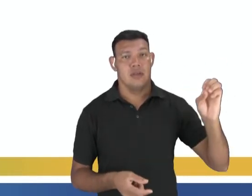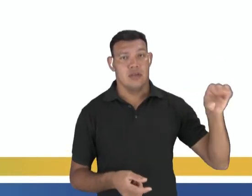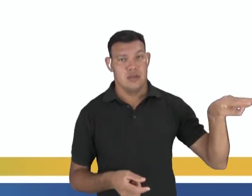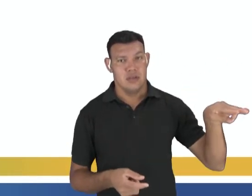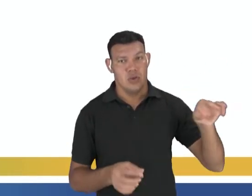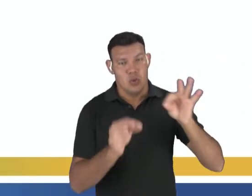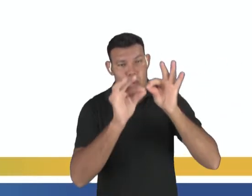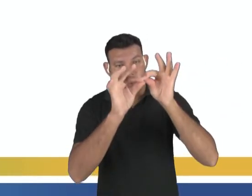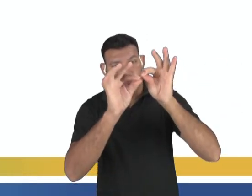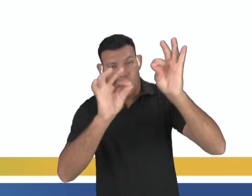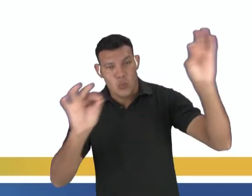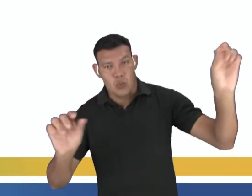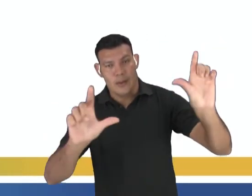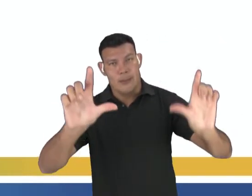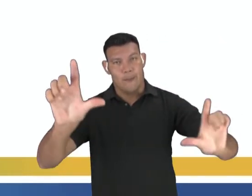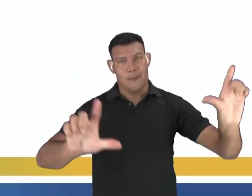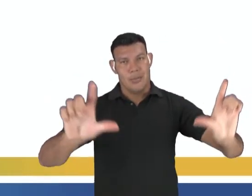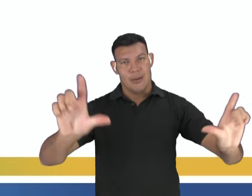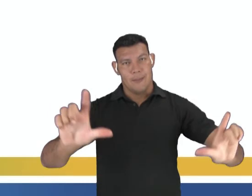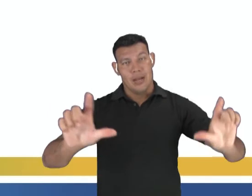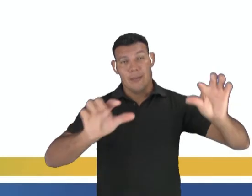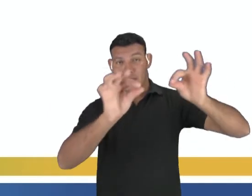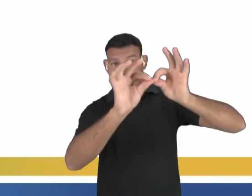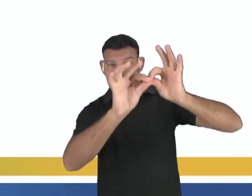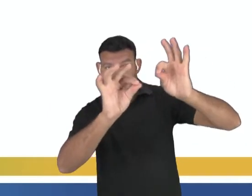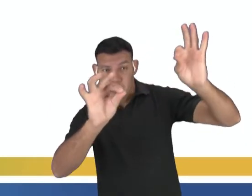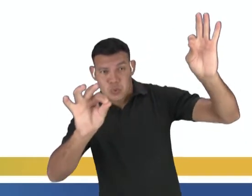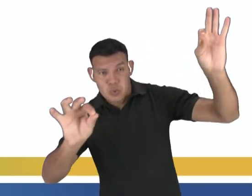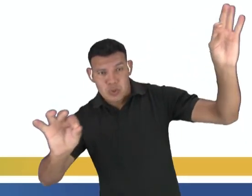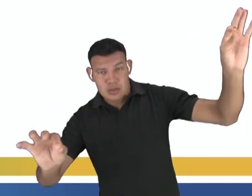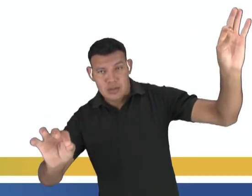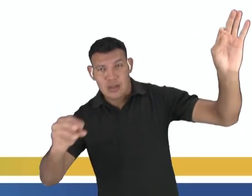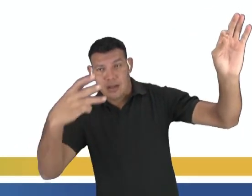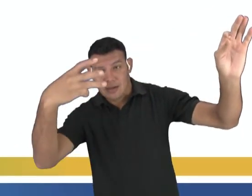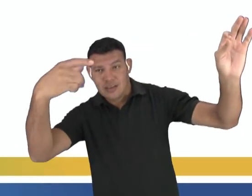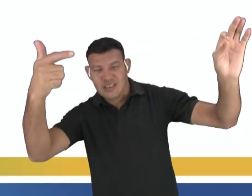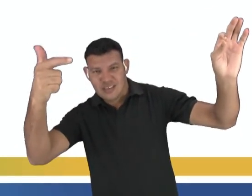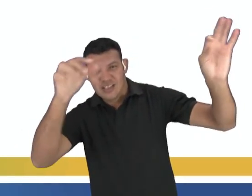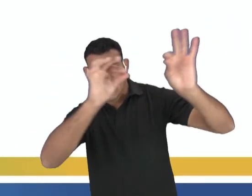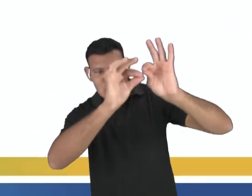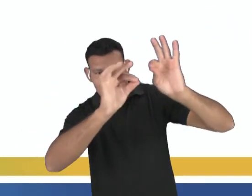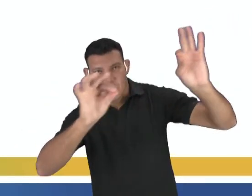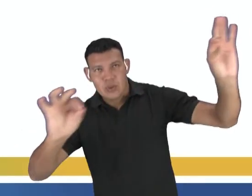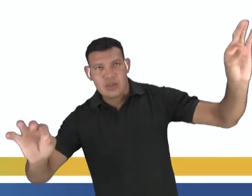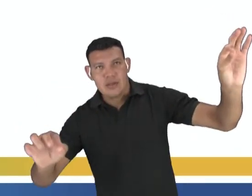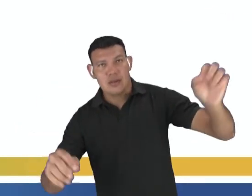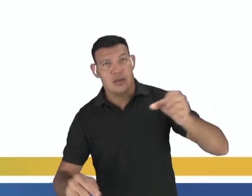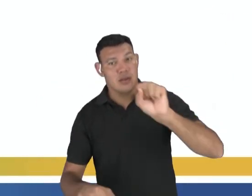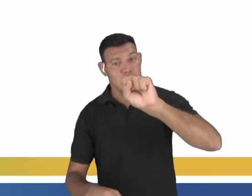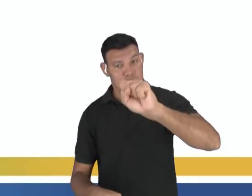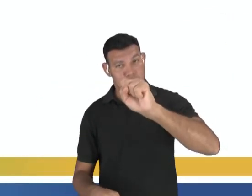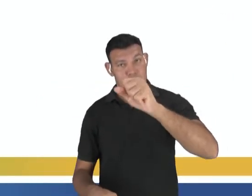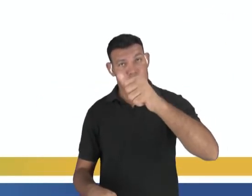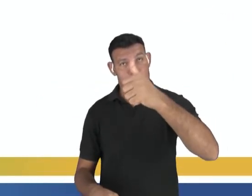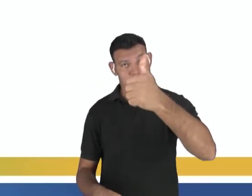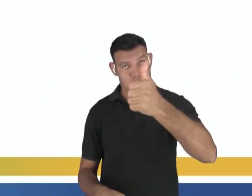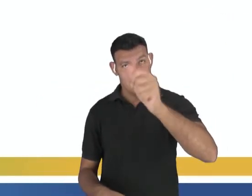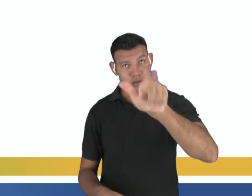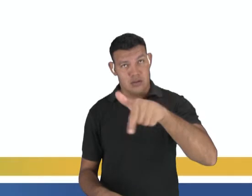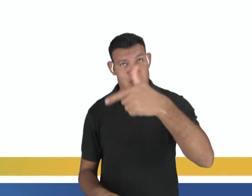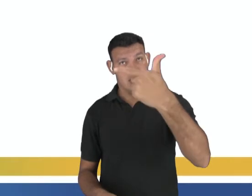da tela da TV que vem formado 32 polegadas seria 81